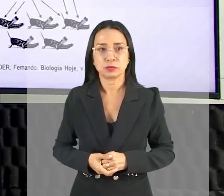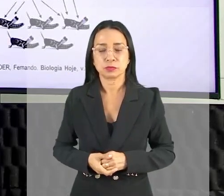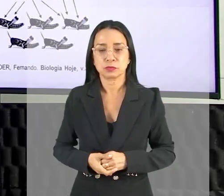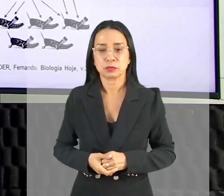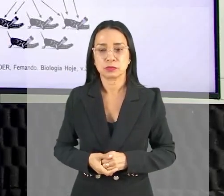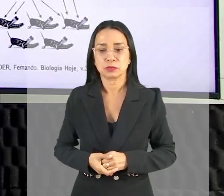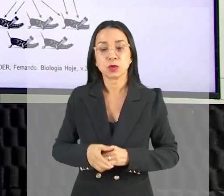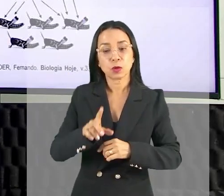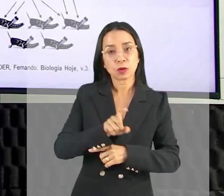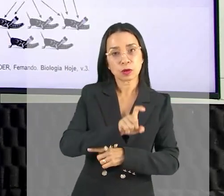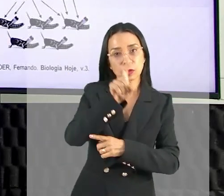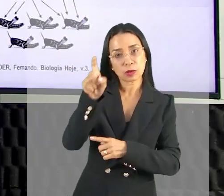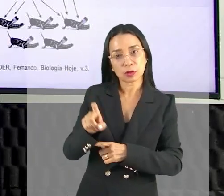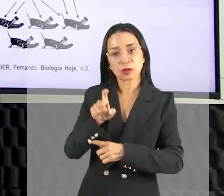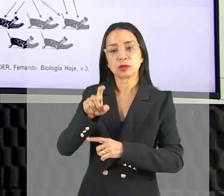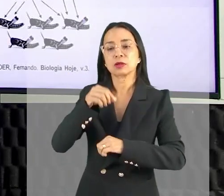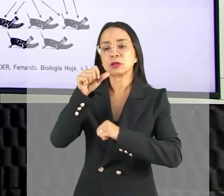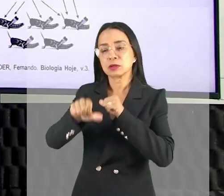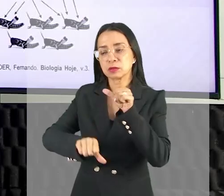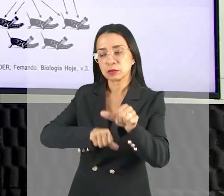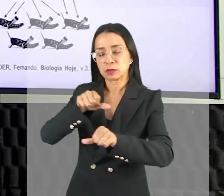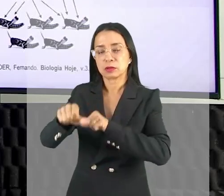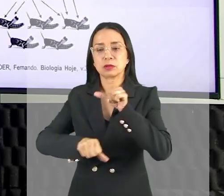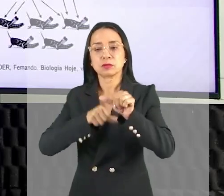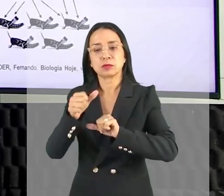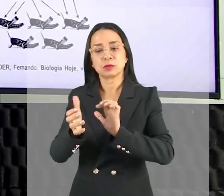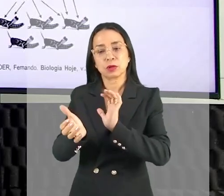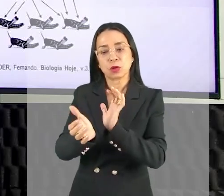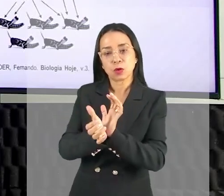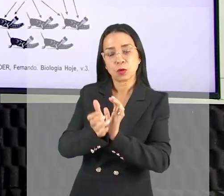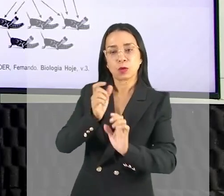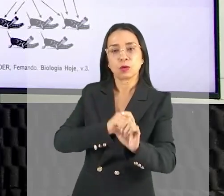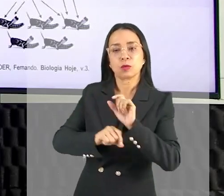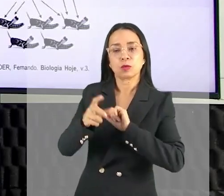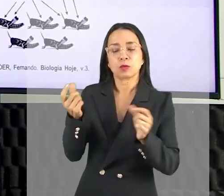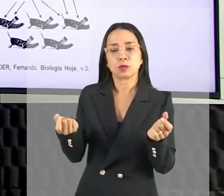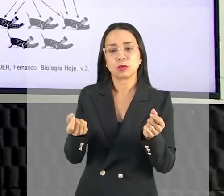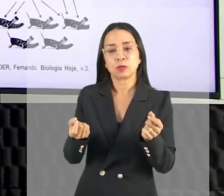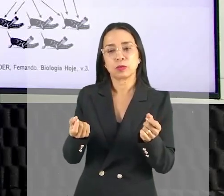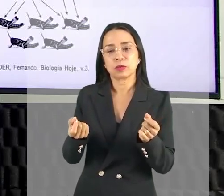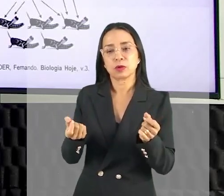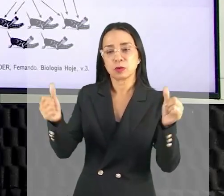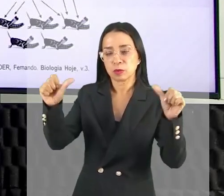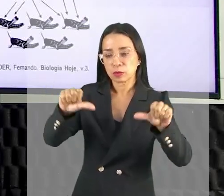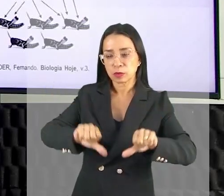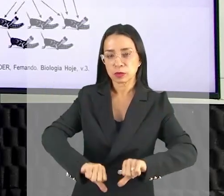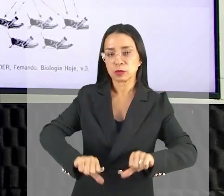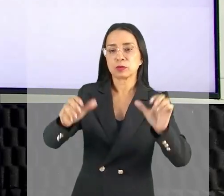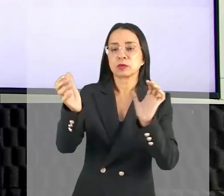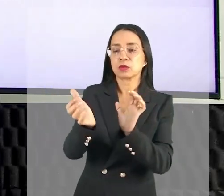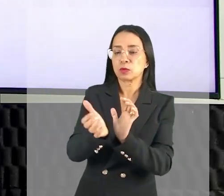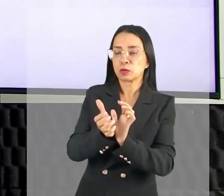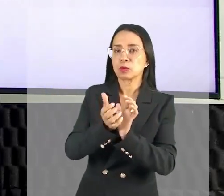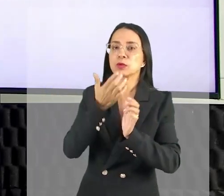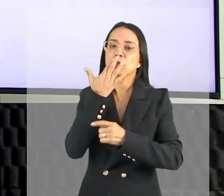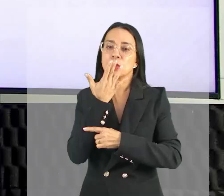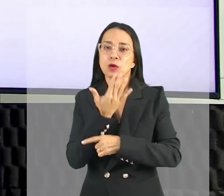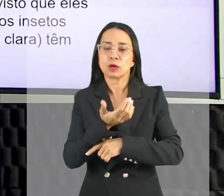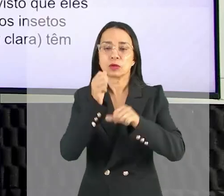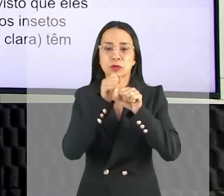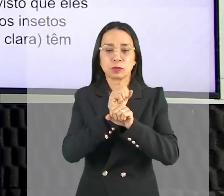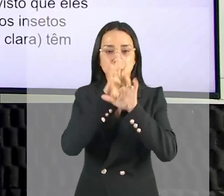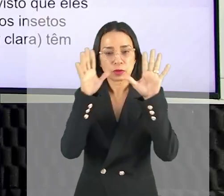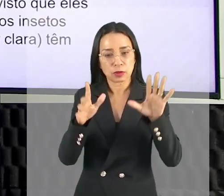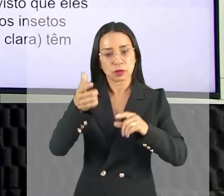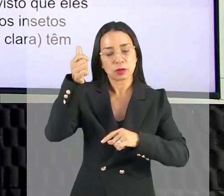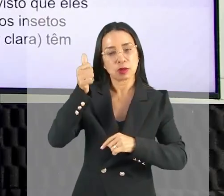os inseticidas eles estão mexendo na população no sentido de desfavorecer, né, o grupo de coloração clara.